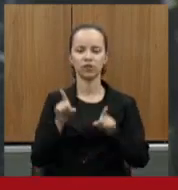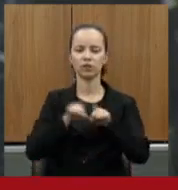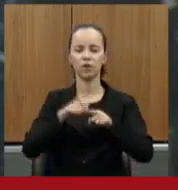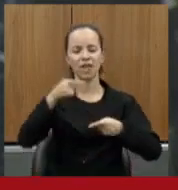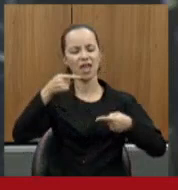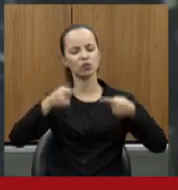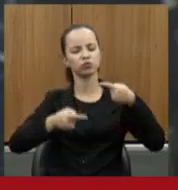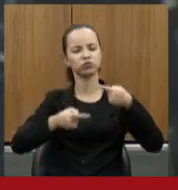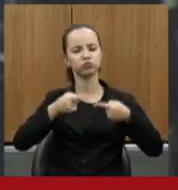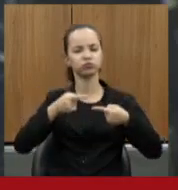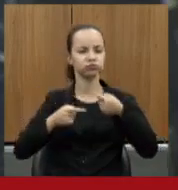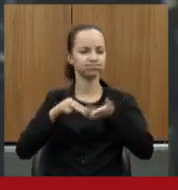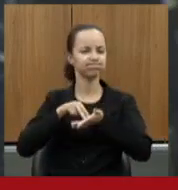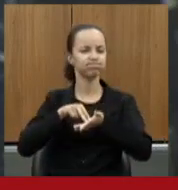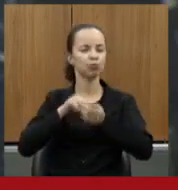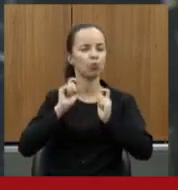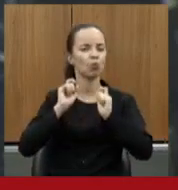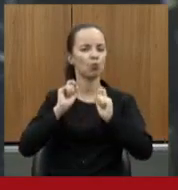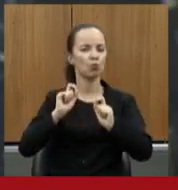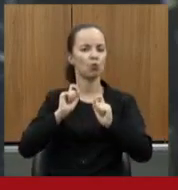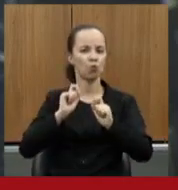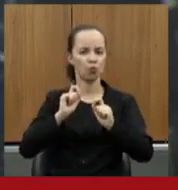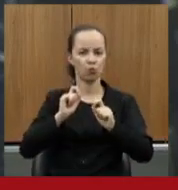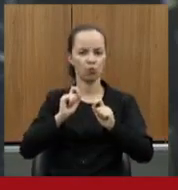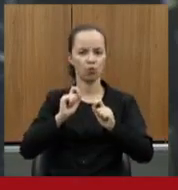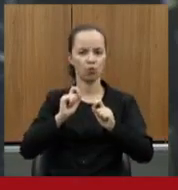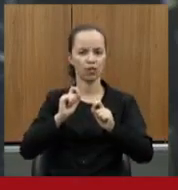indiscutível da permanente vocação